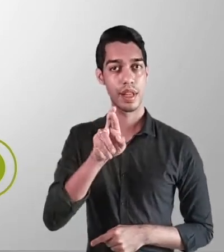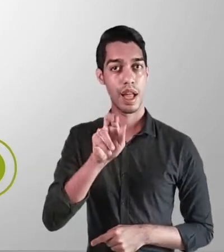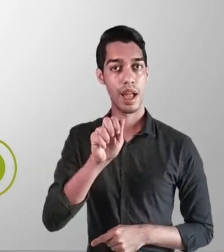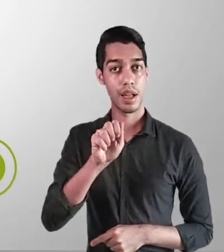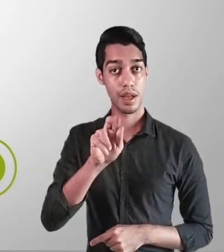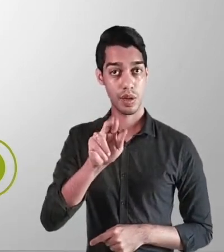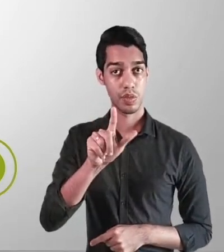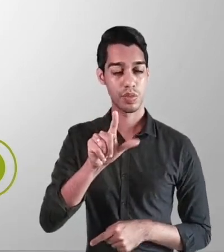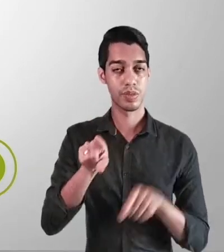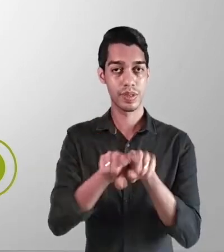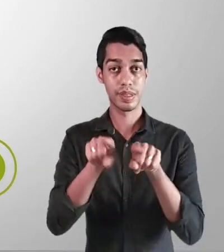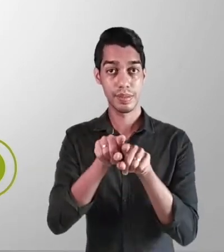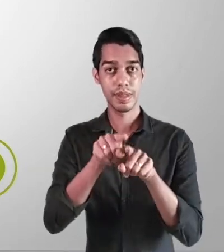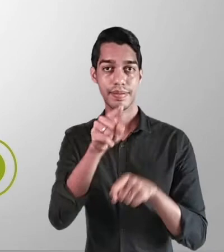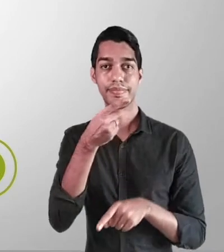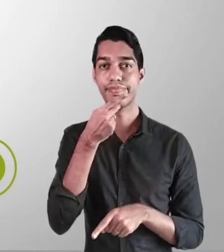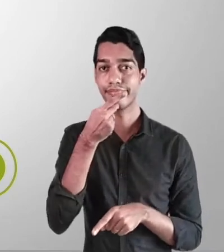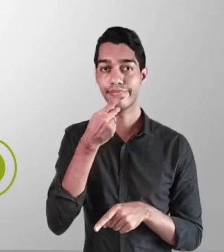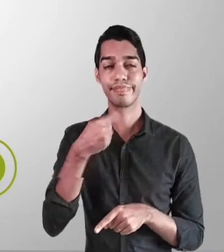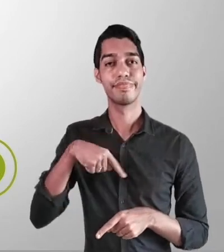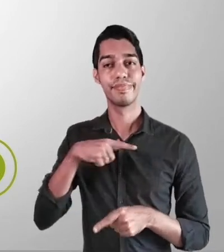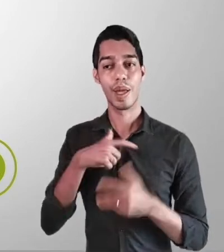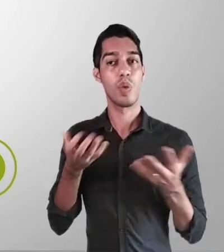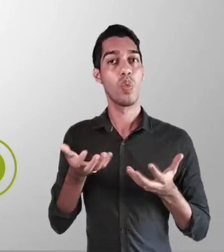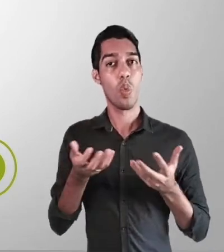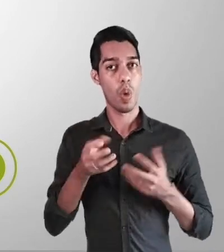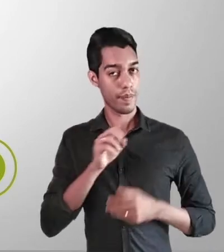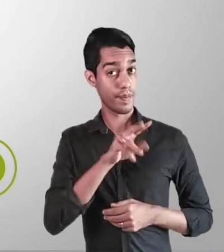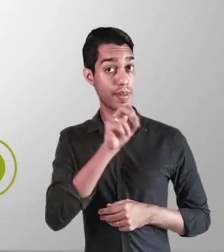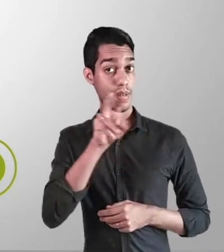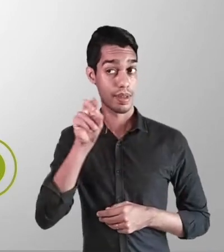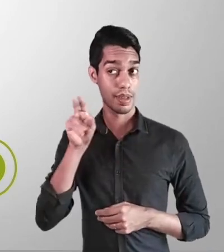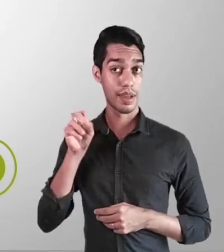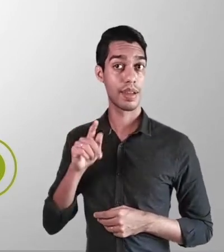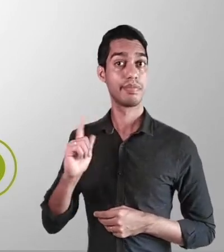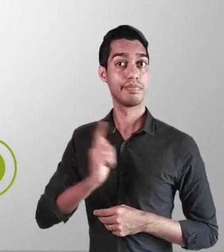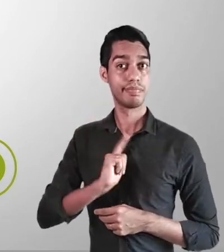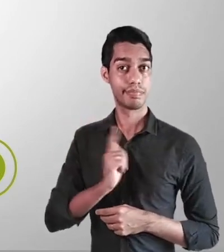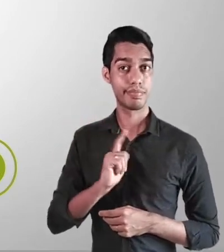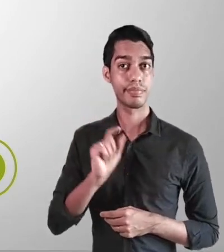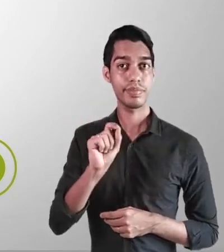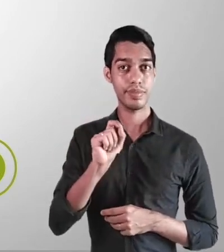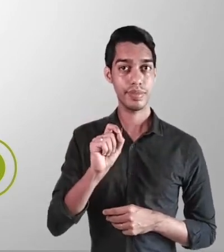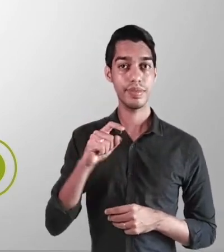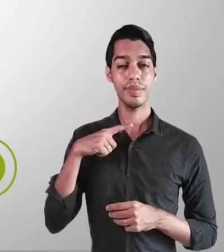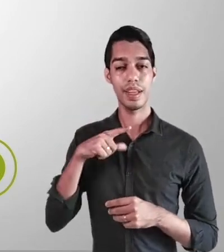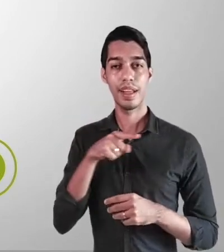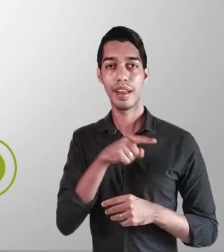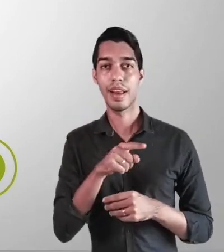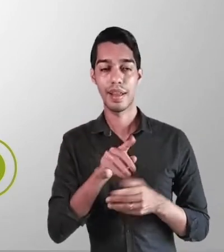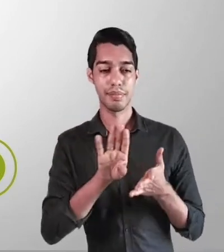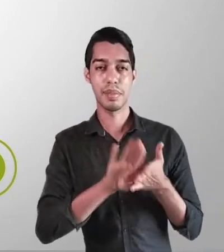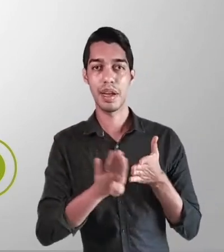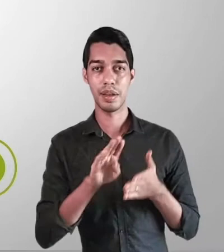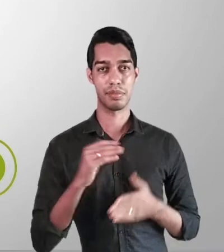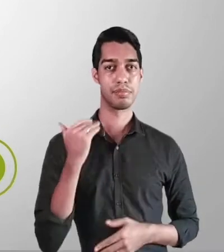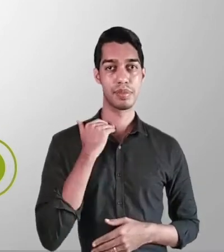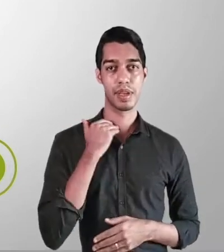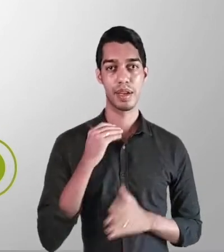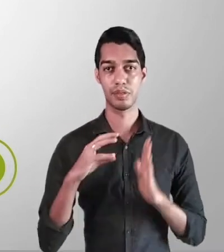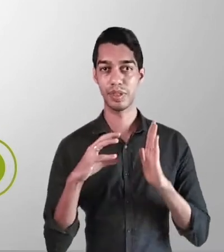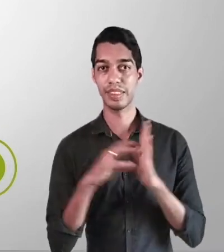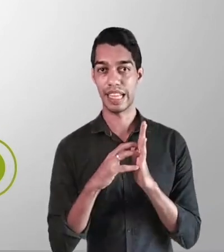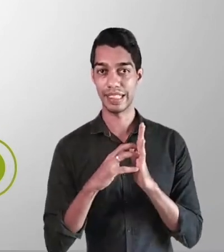algumas informações com as quais nós temos lidado. Nós temos atuado em frentes de cooperação com o Banco Central,